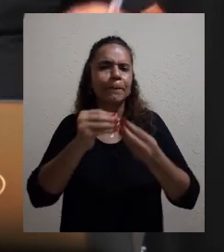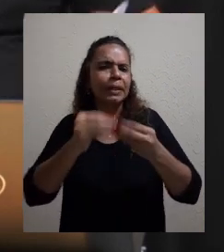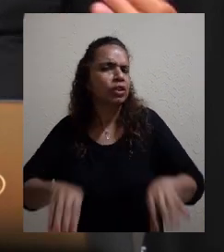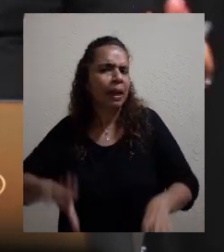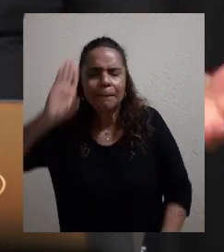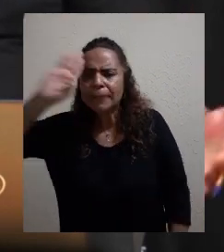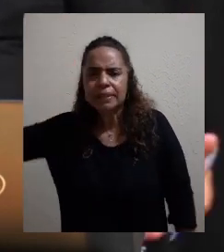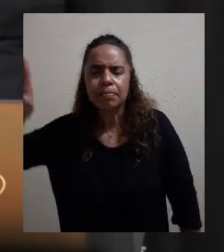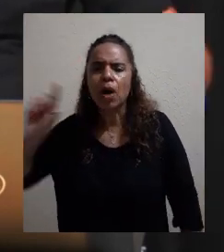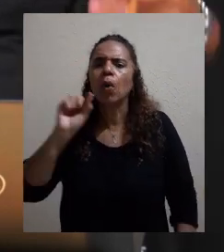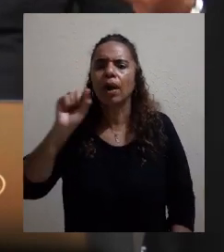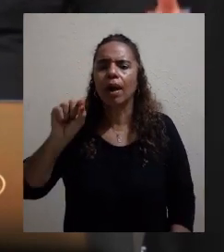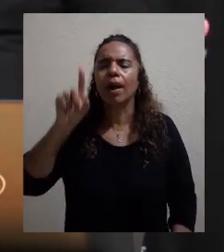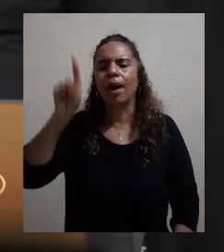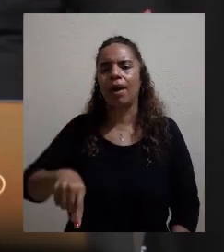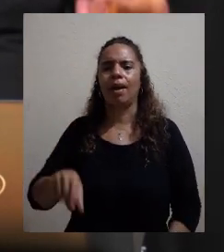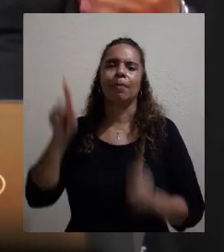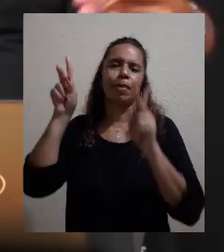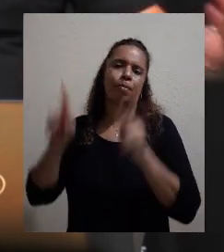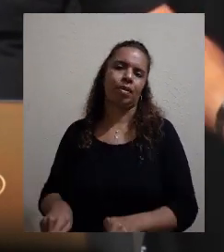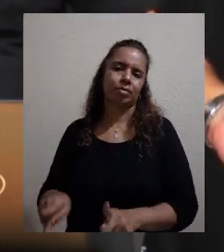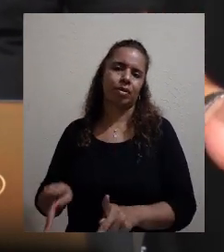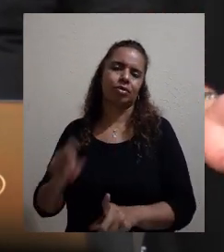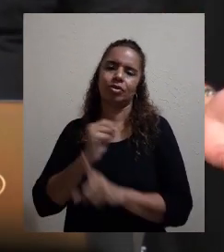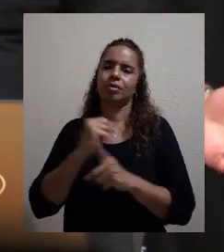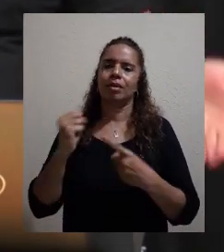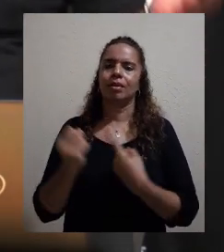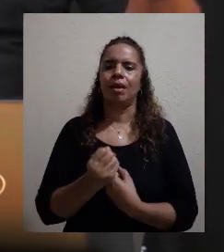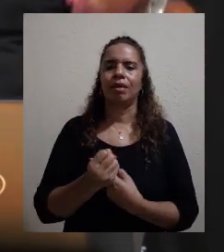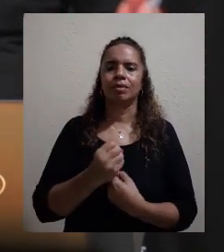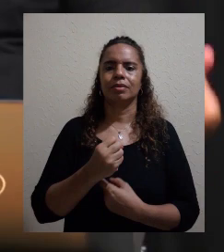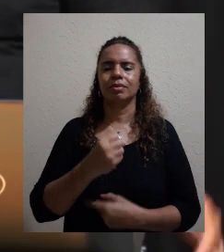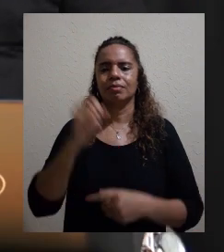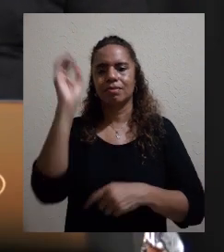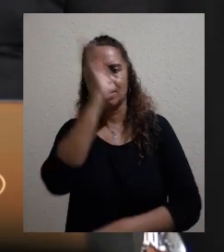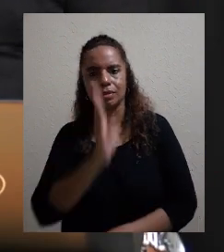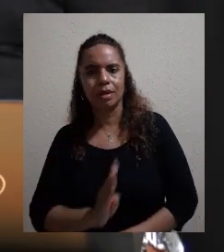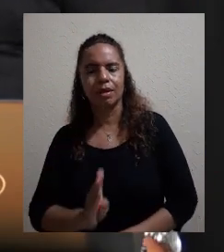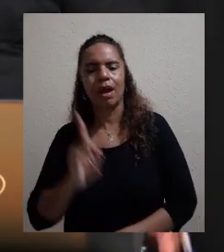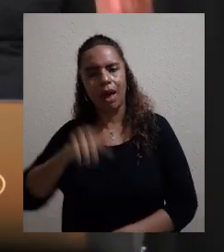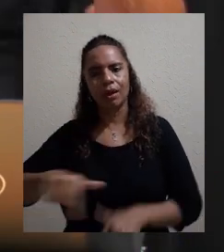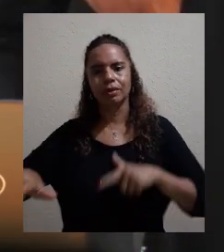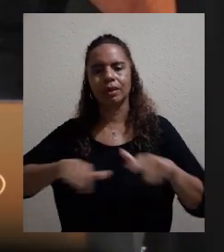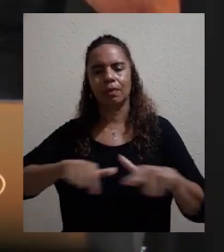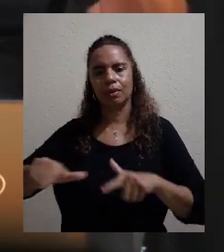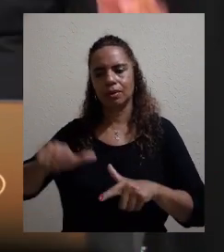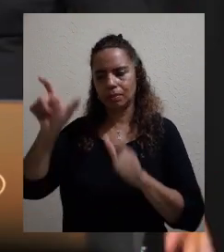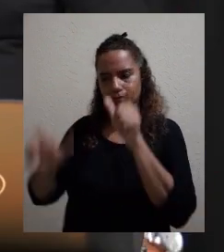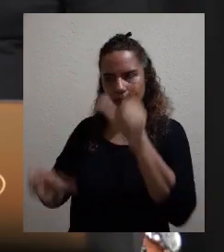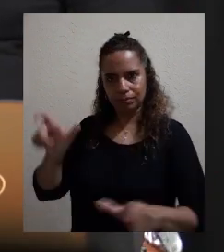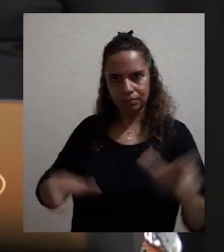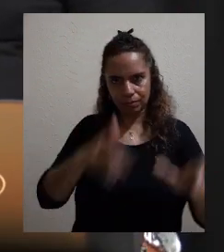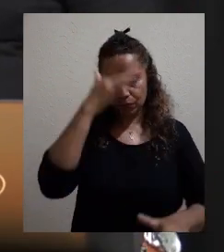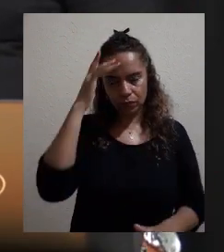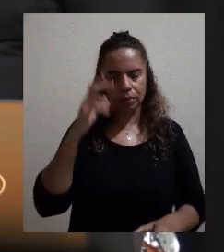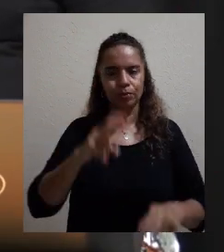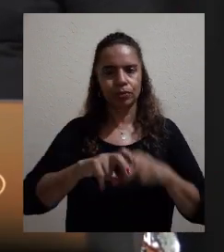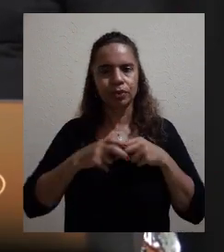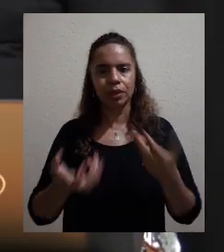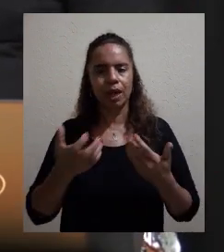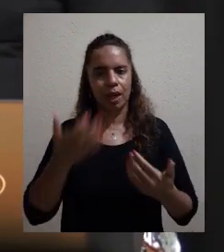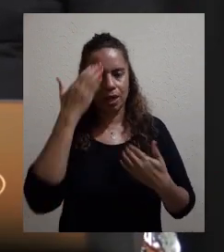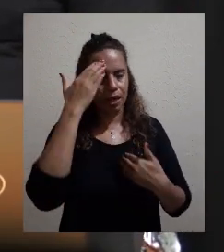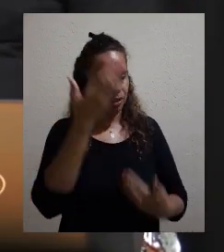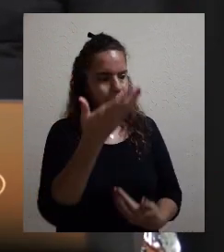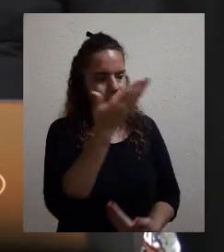gente acabar com o serviço público, o maior prejudicado não é o profissional do serviço público. O maior prejudicado da sociedade brasileira é o trabalhador que precisa todo